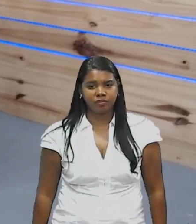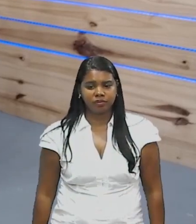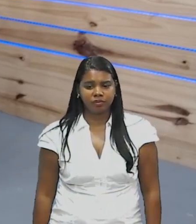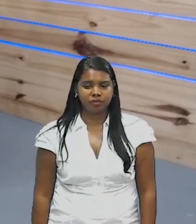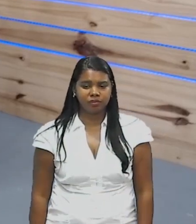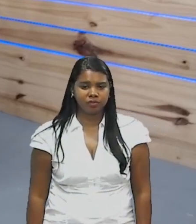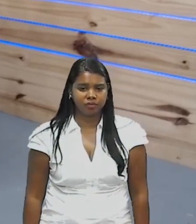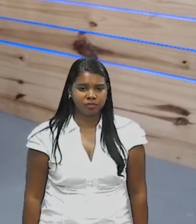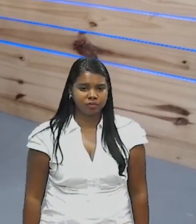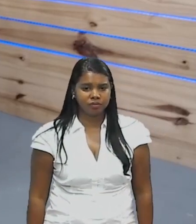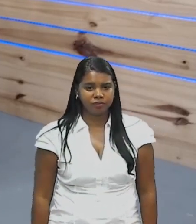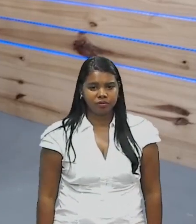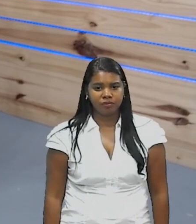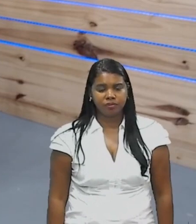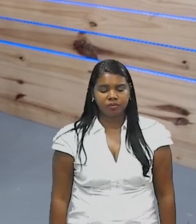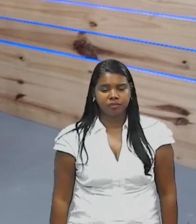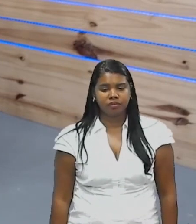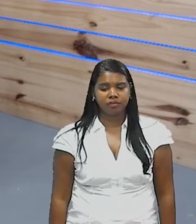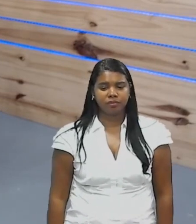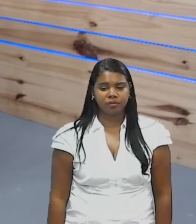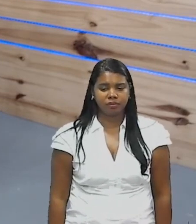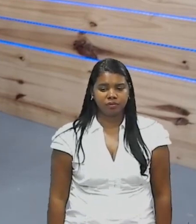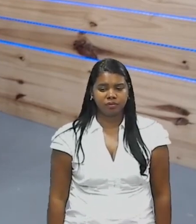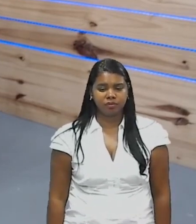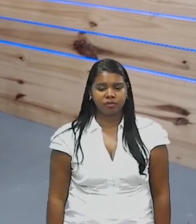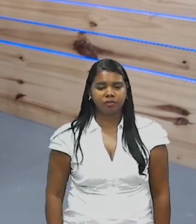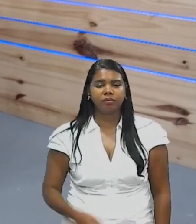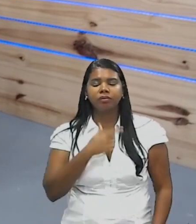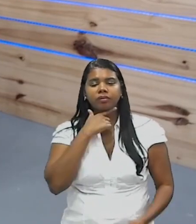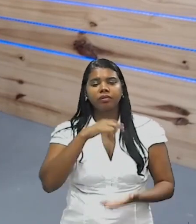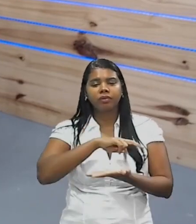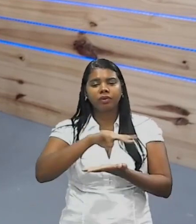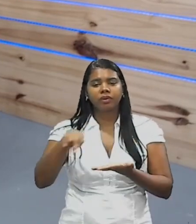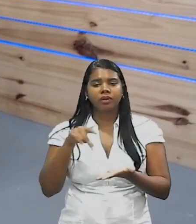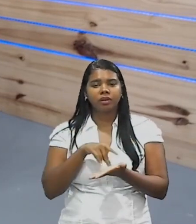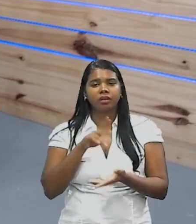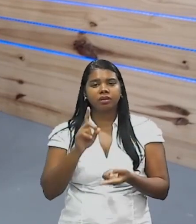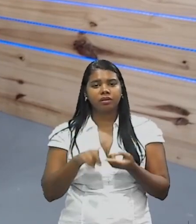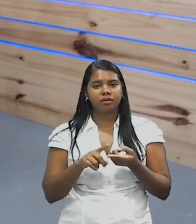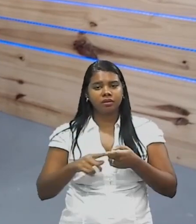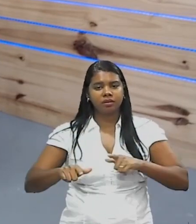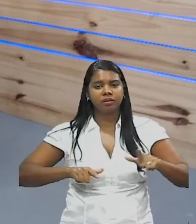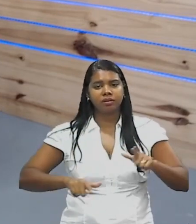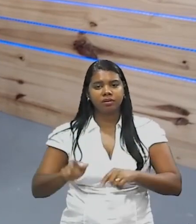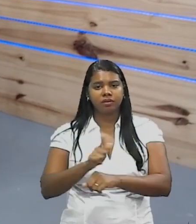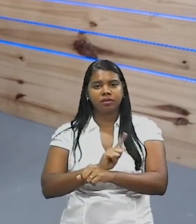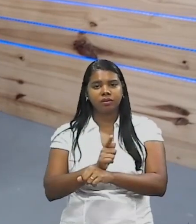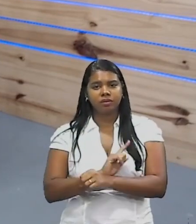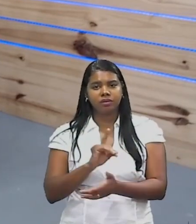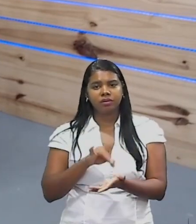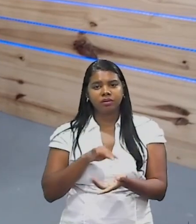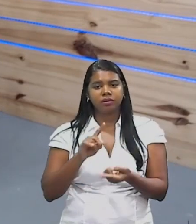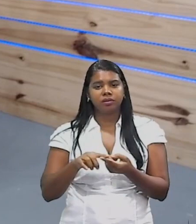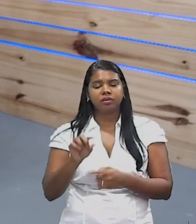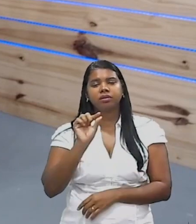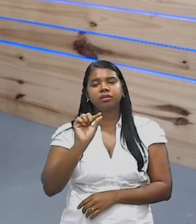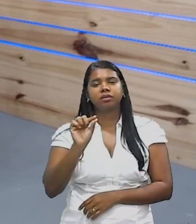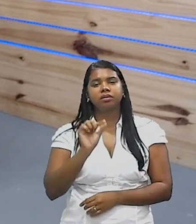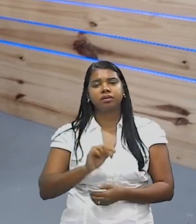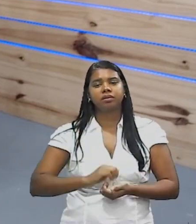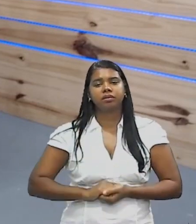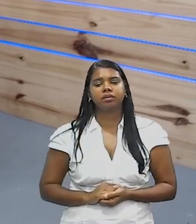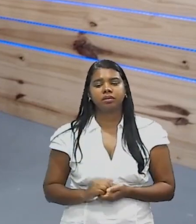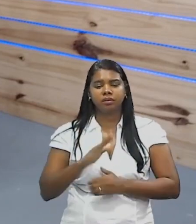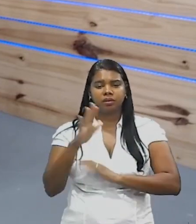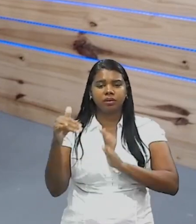Quer que eu comece? Tem vários benefícios, né? Uma vez que você trabalha com gestão da qualidade, você tem o quê? Controle. E tudo